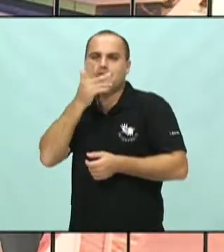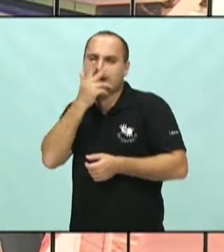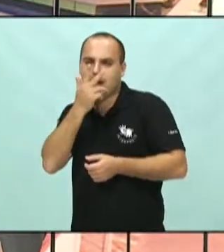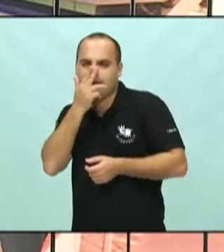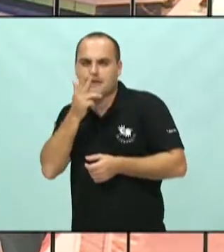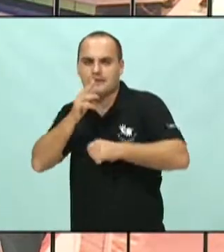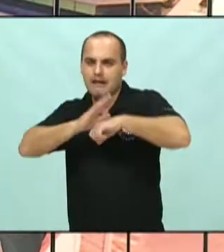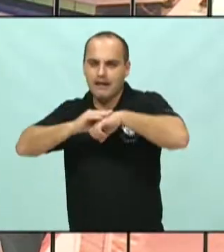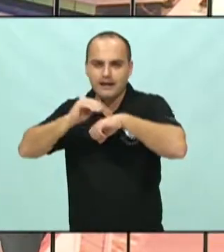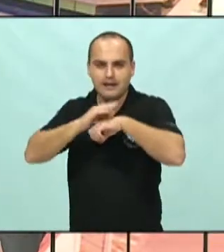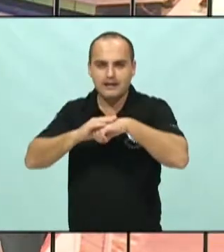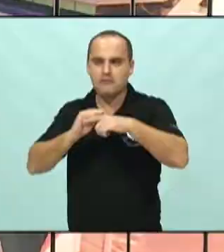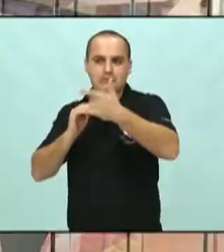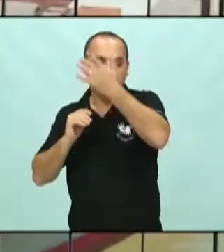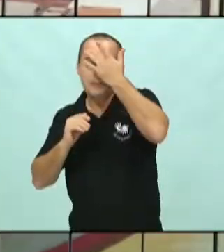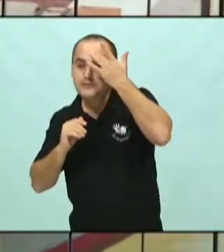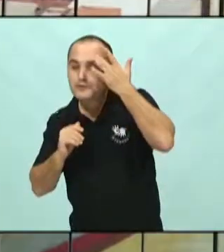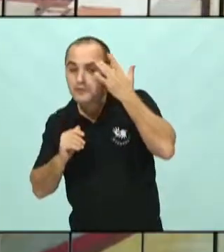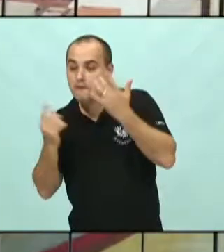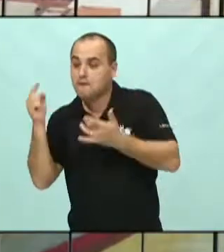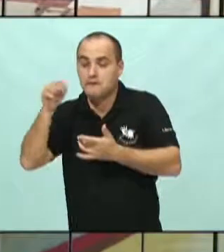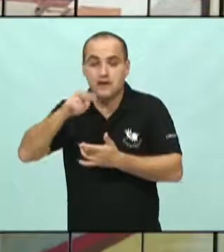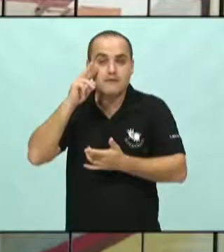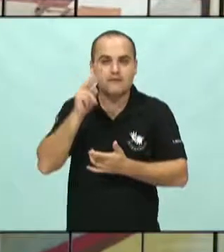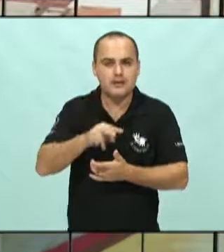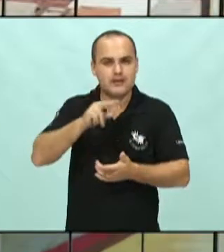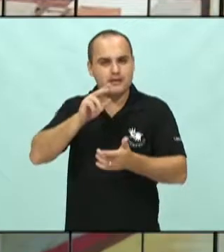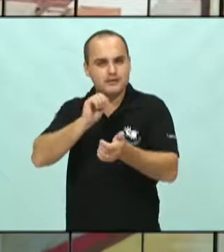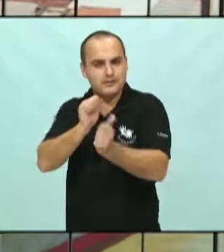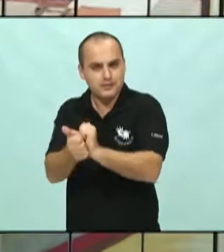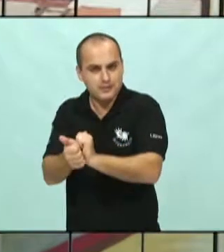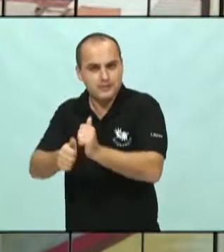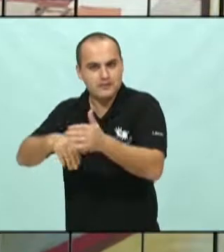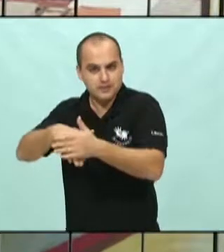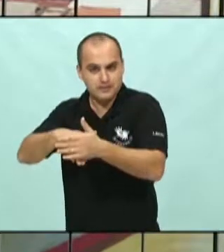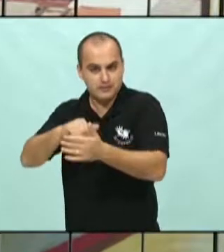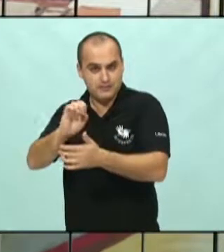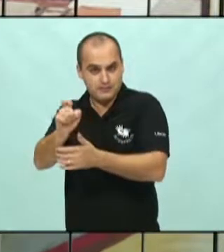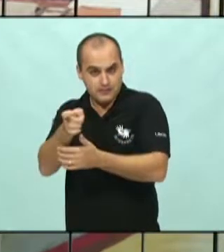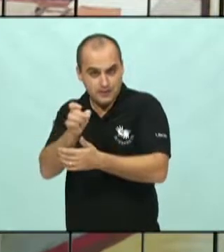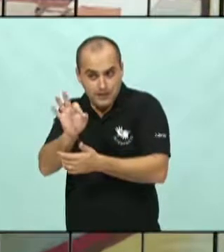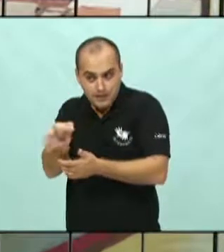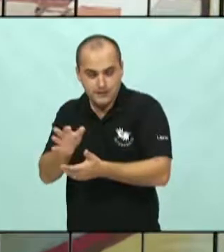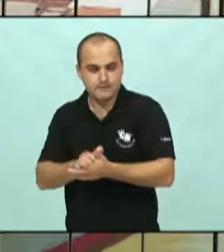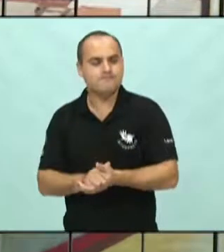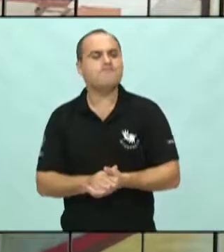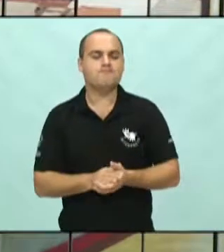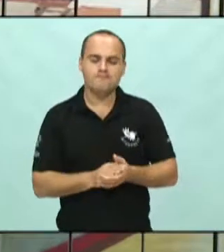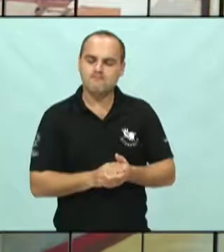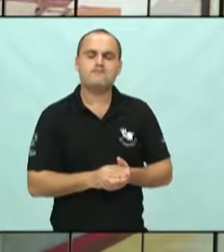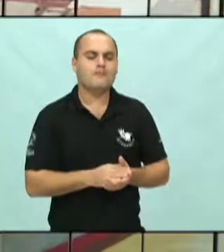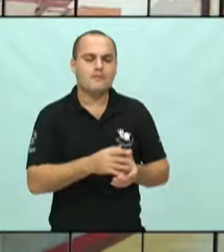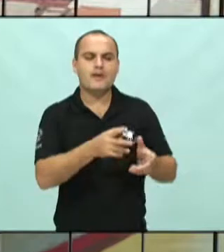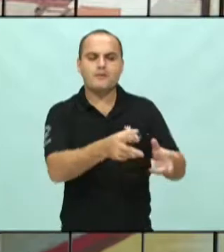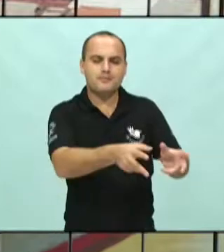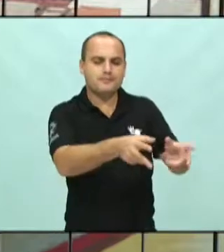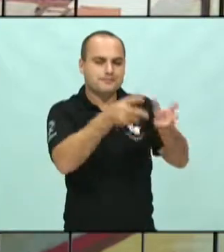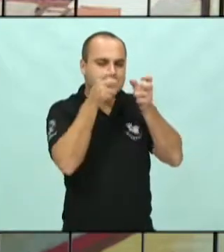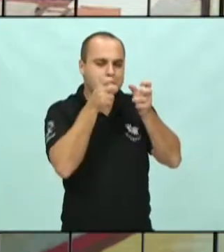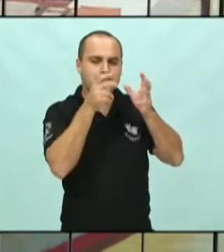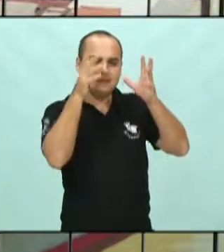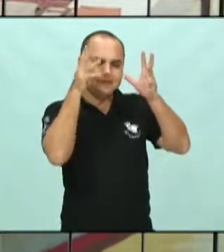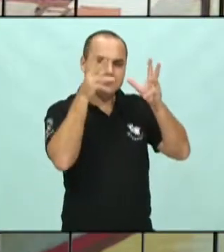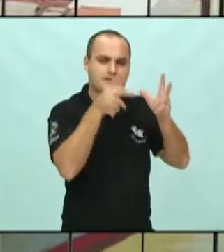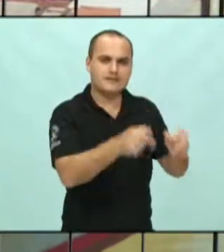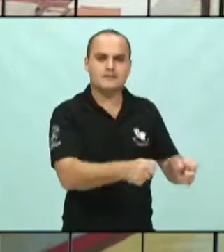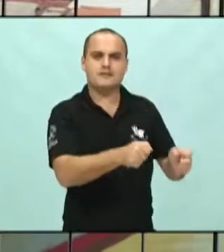são torcedores do clube ainda? Como é que foi tudo isso? Olha, muito carinho. Eu percebi que todos eles, né, mesmo aqueles